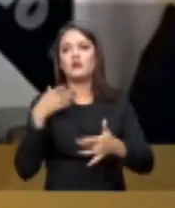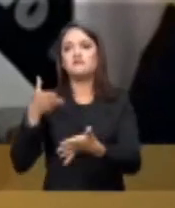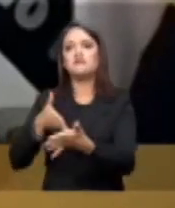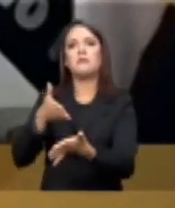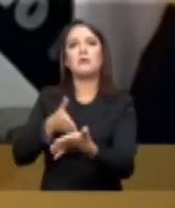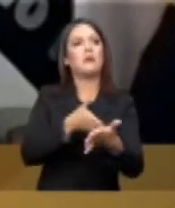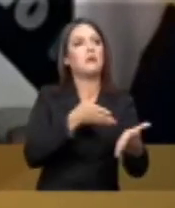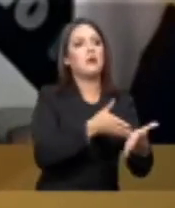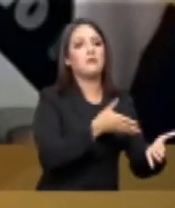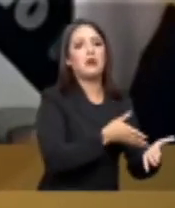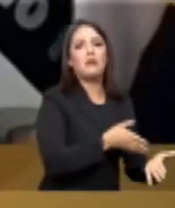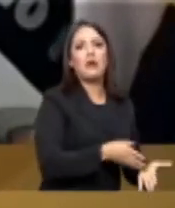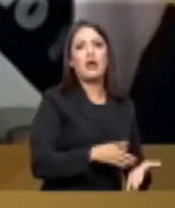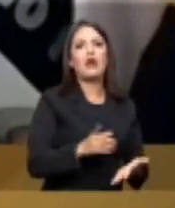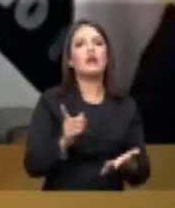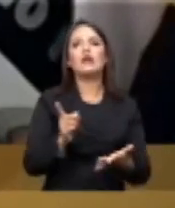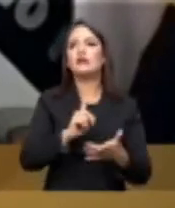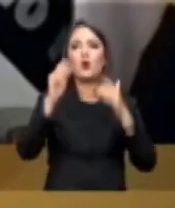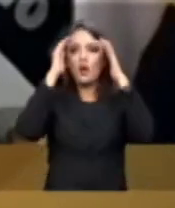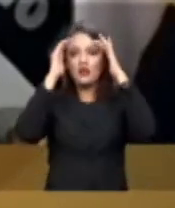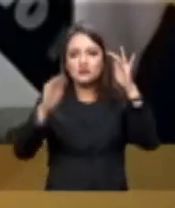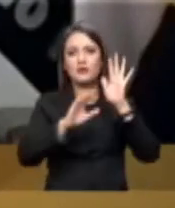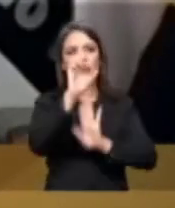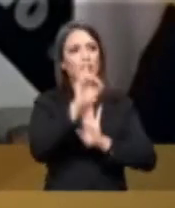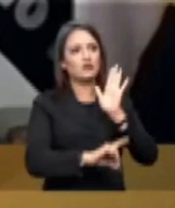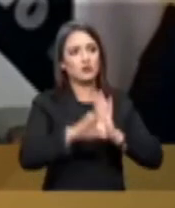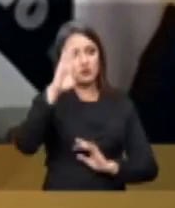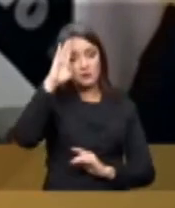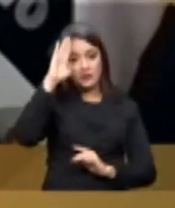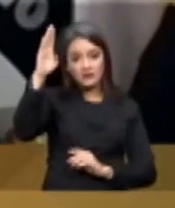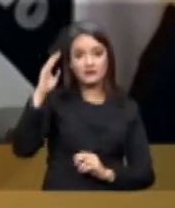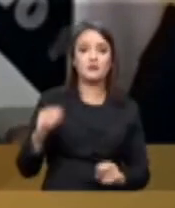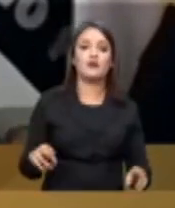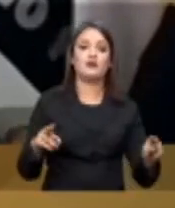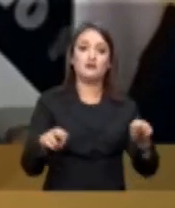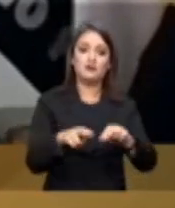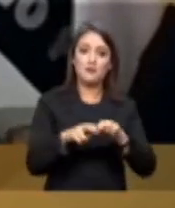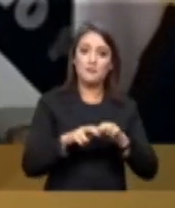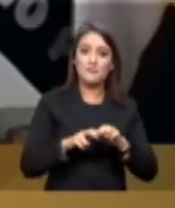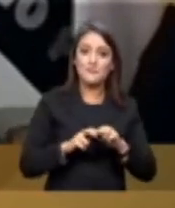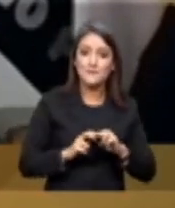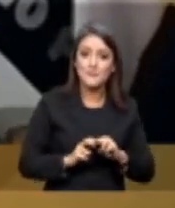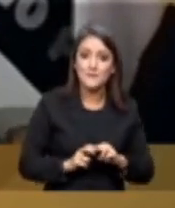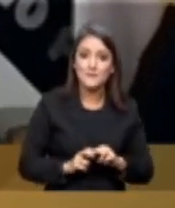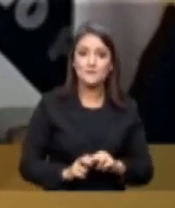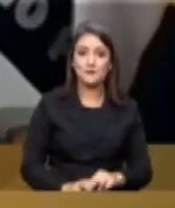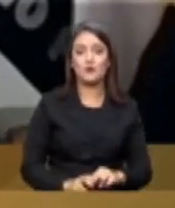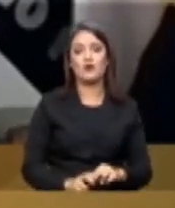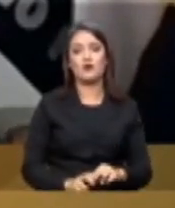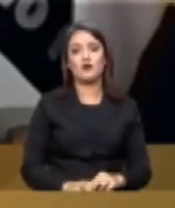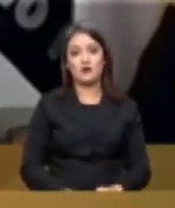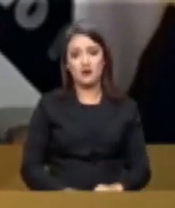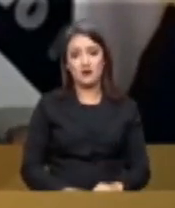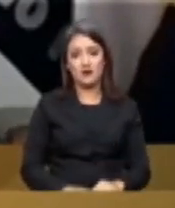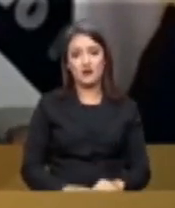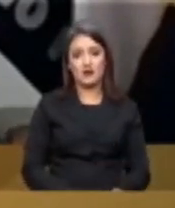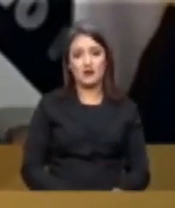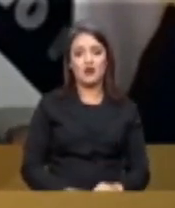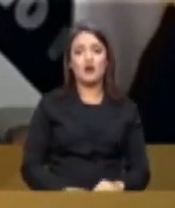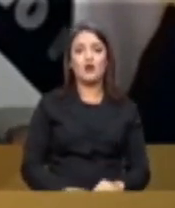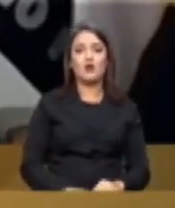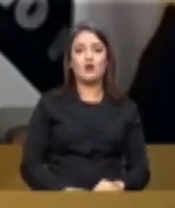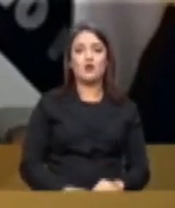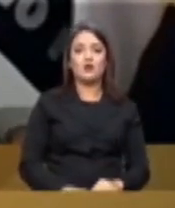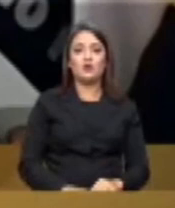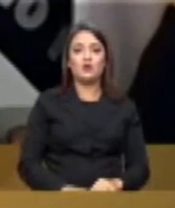e negação de direitos fundamentais por conta do teor alegadamente nocivo das ideias expostas